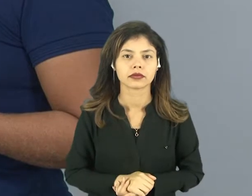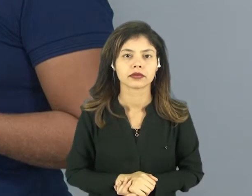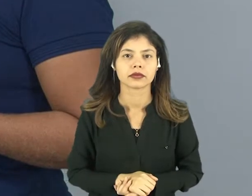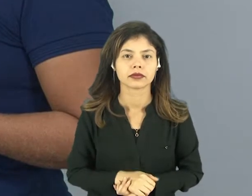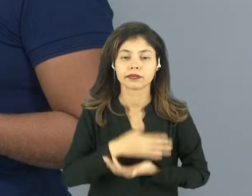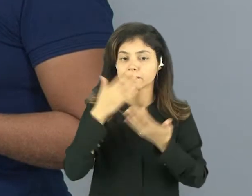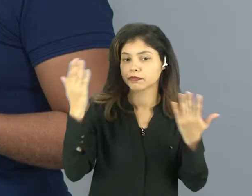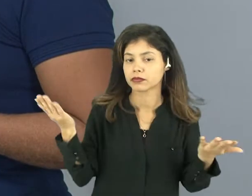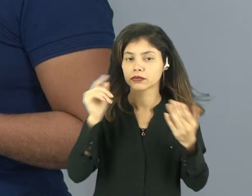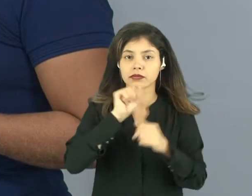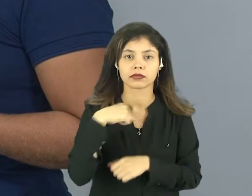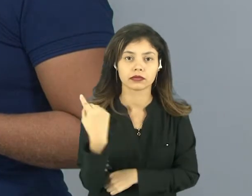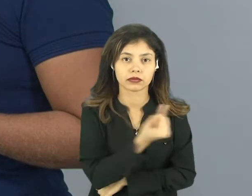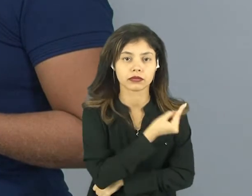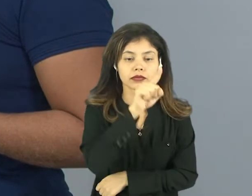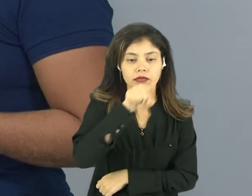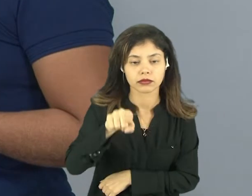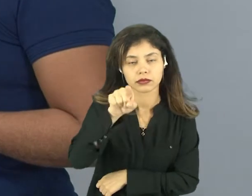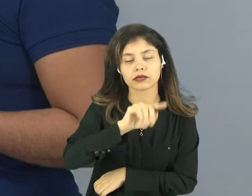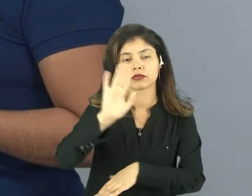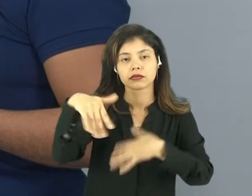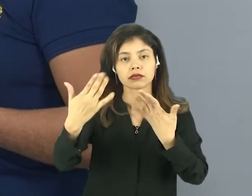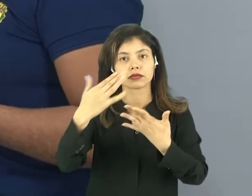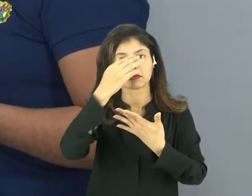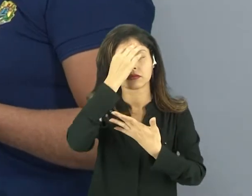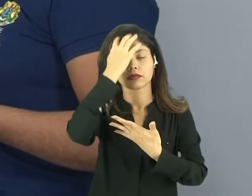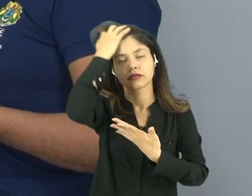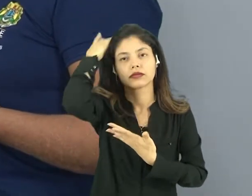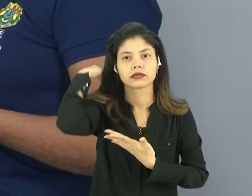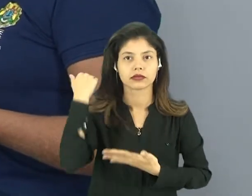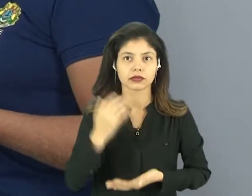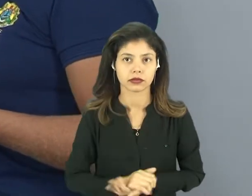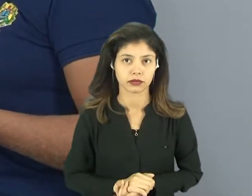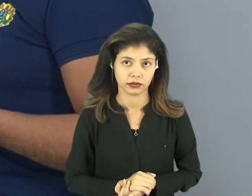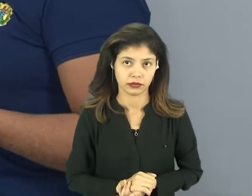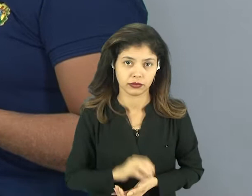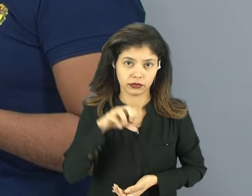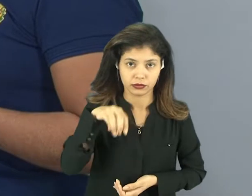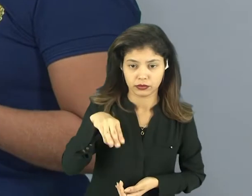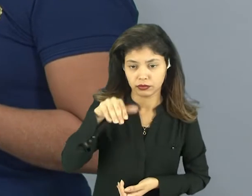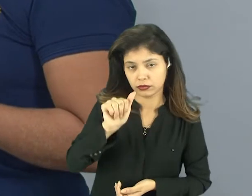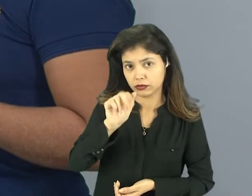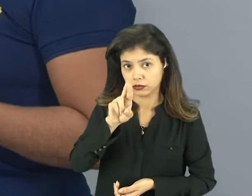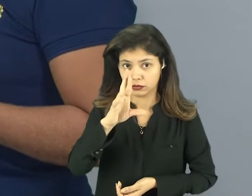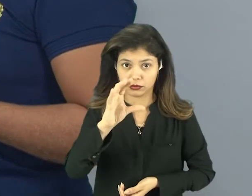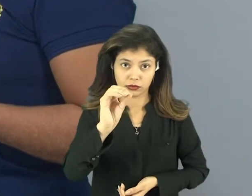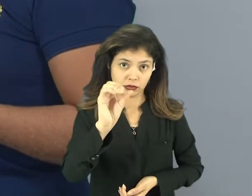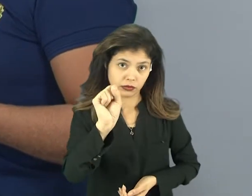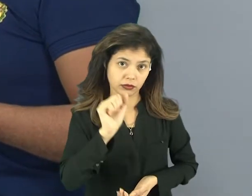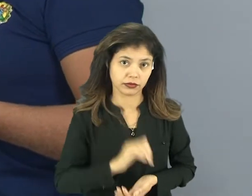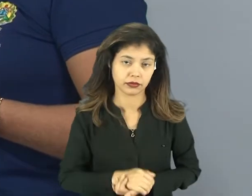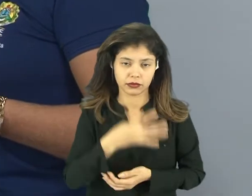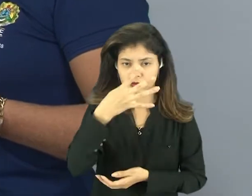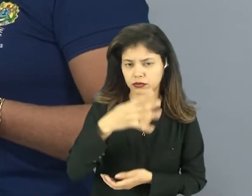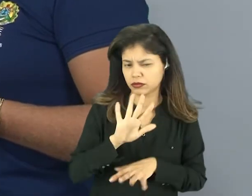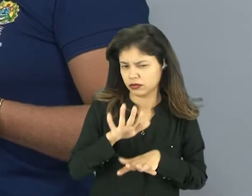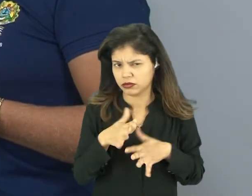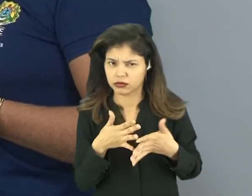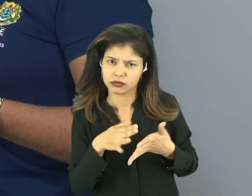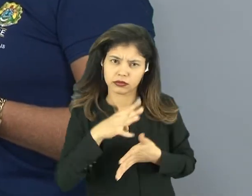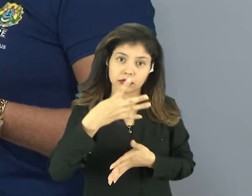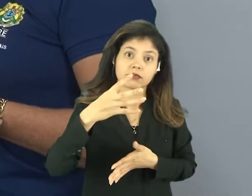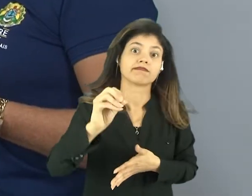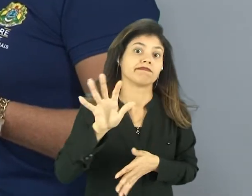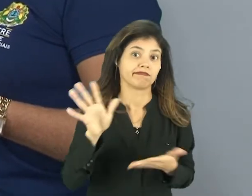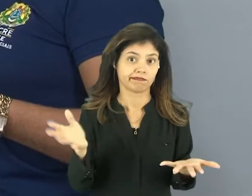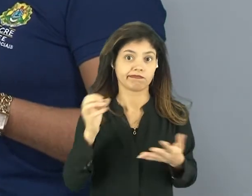vamos marcar aqui, certo? E o do Marcos ficou quase 40,